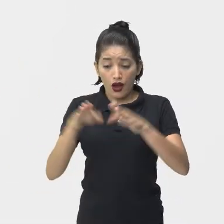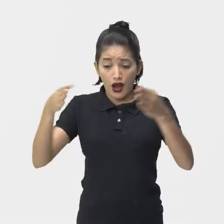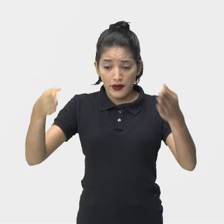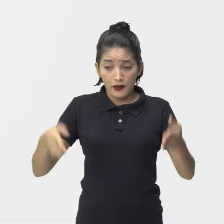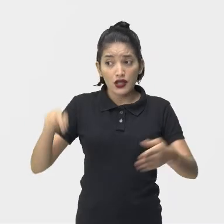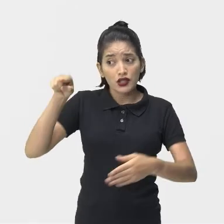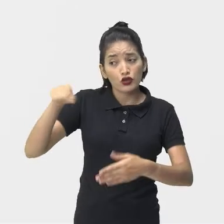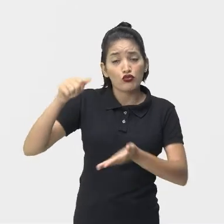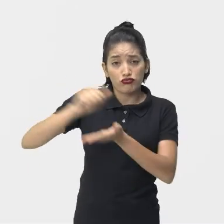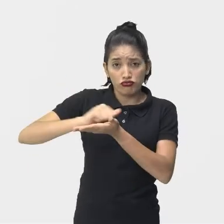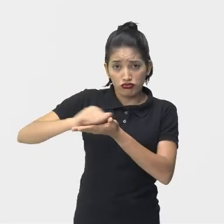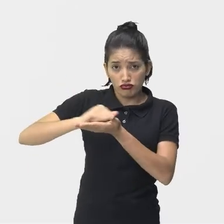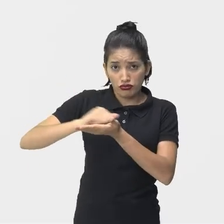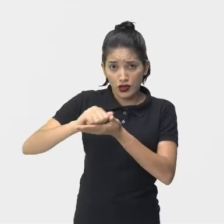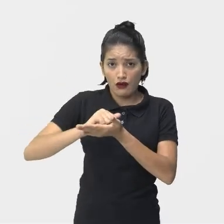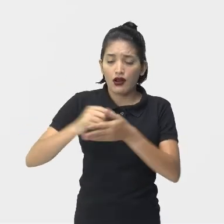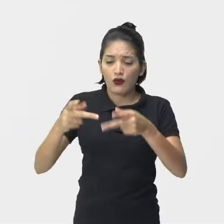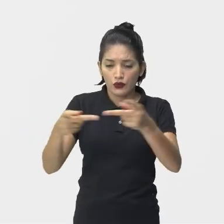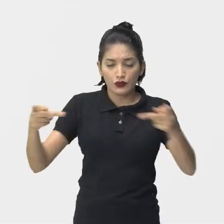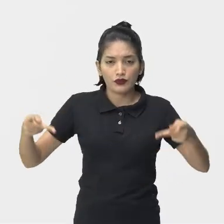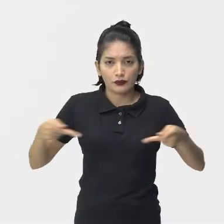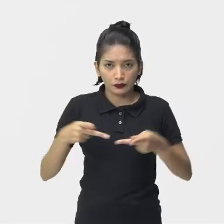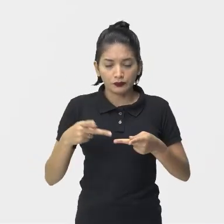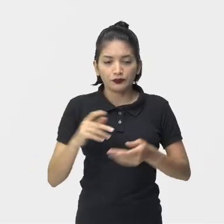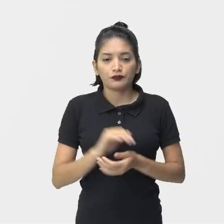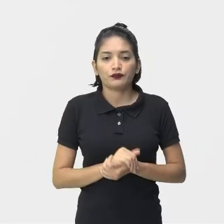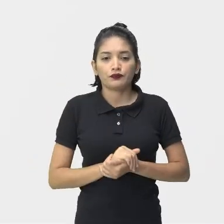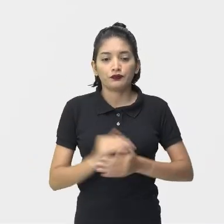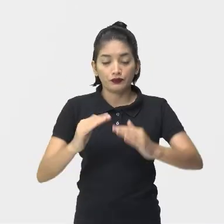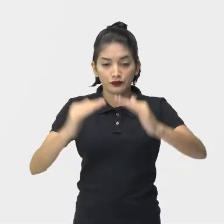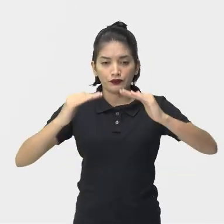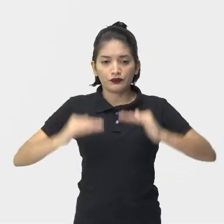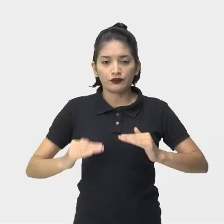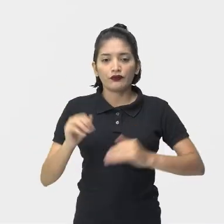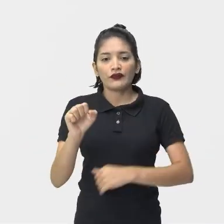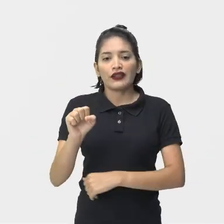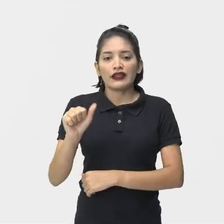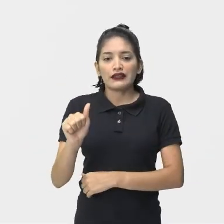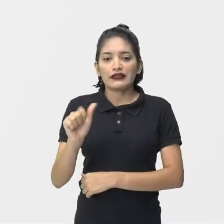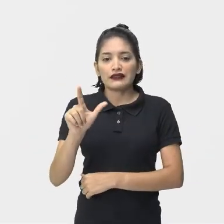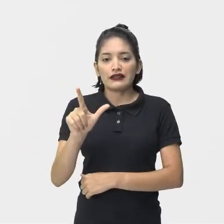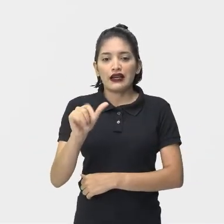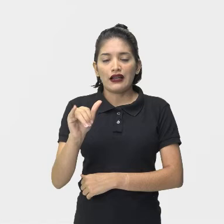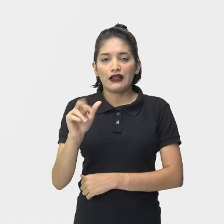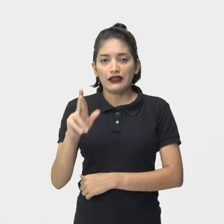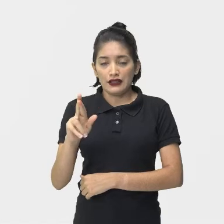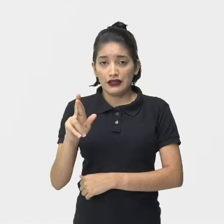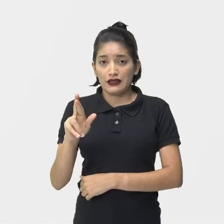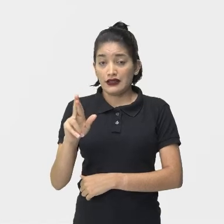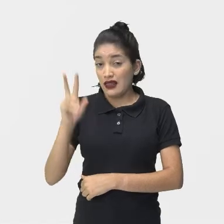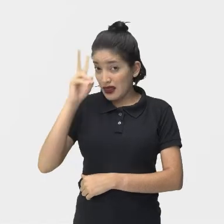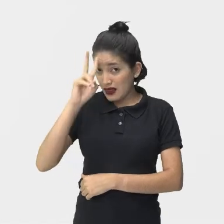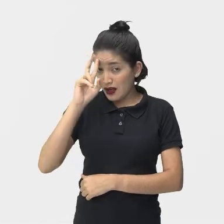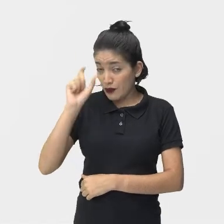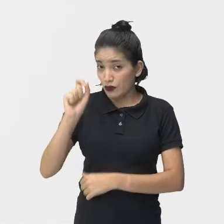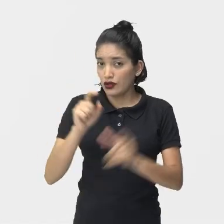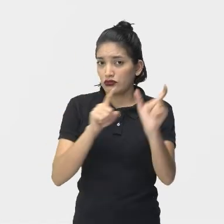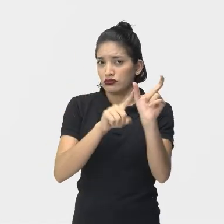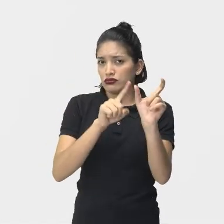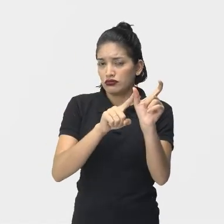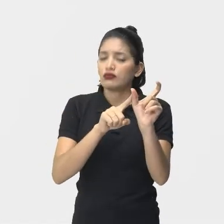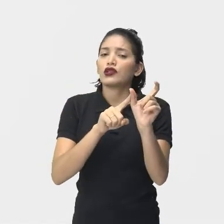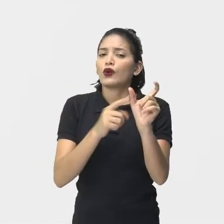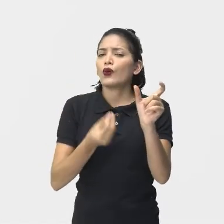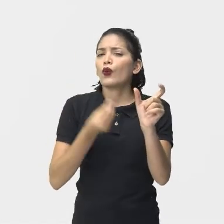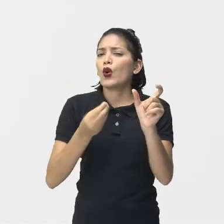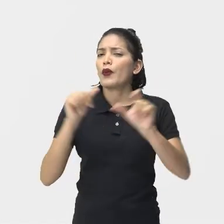tu lavarás os pratos. Verbo salir com jo, lembrando que salir, o radical dele